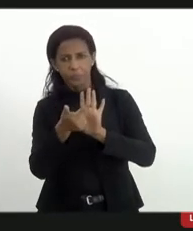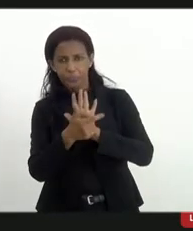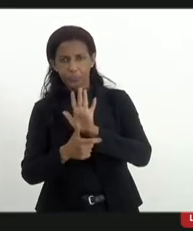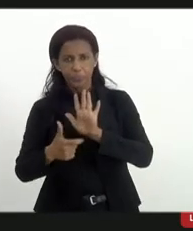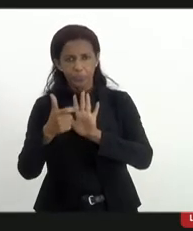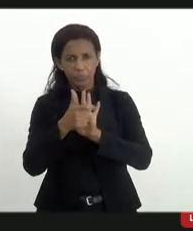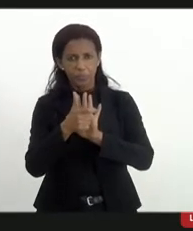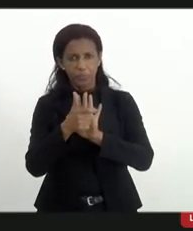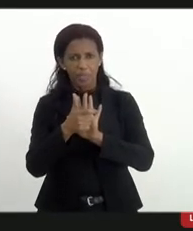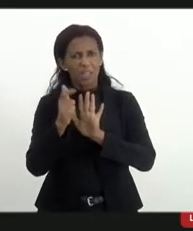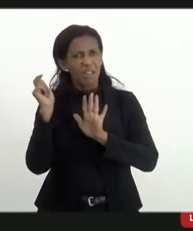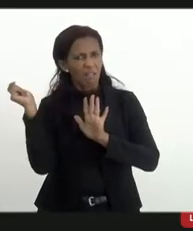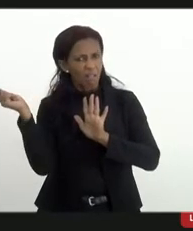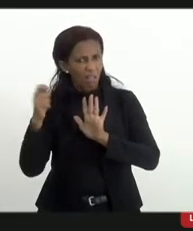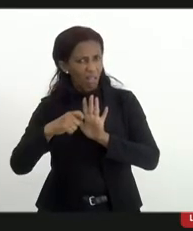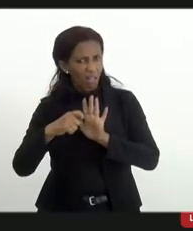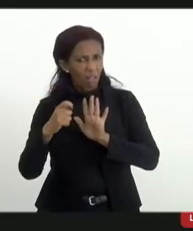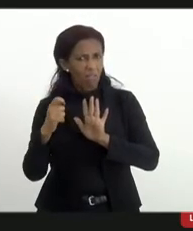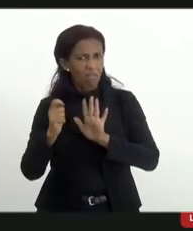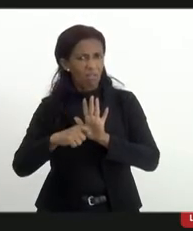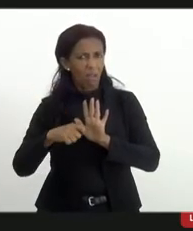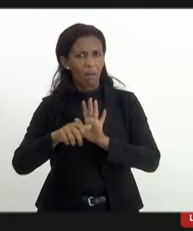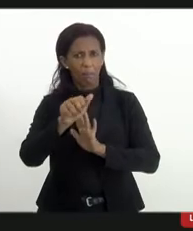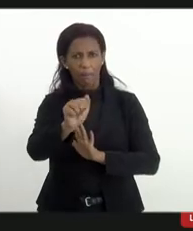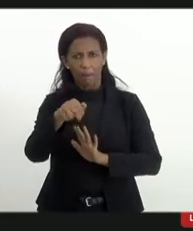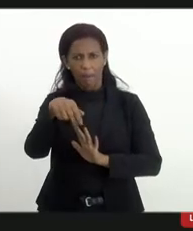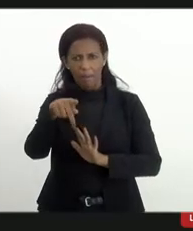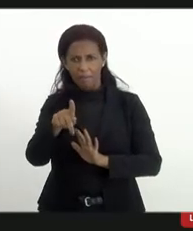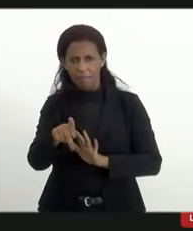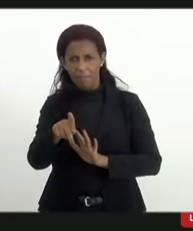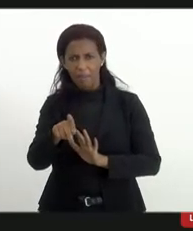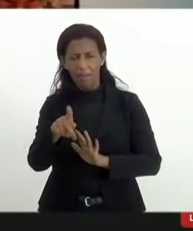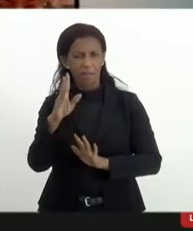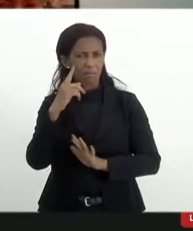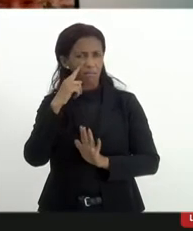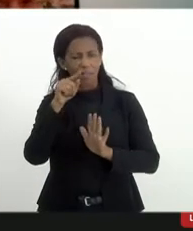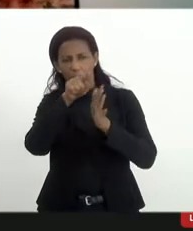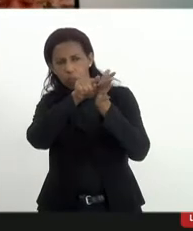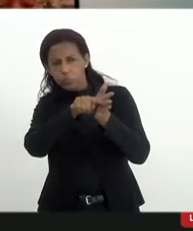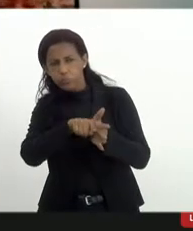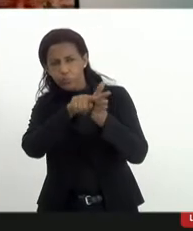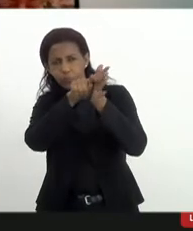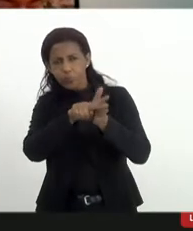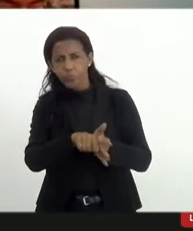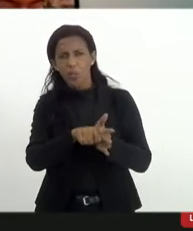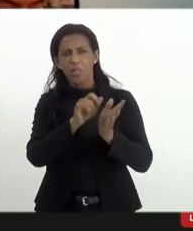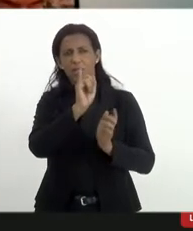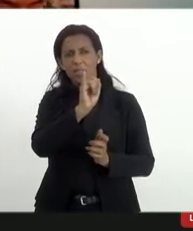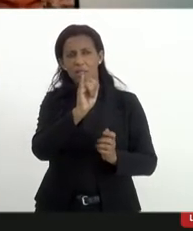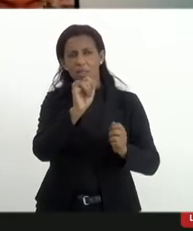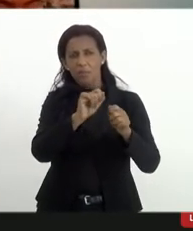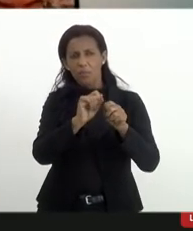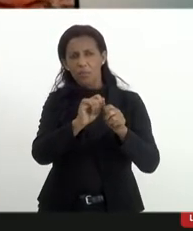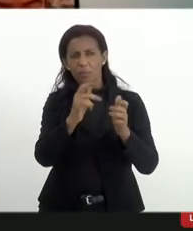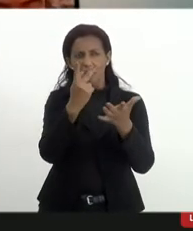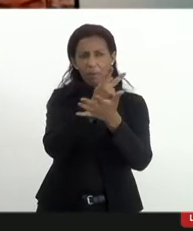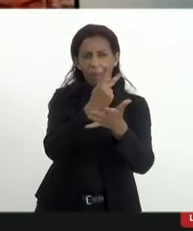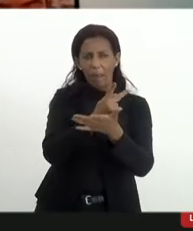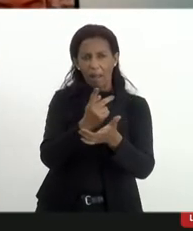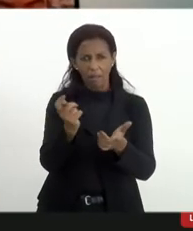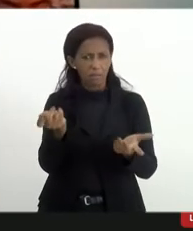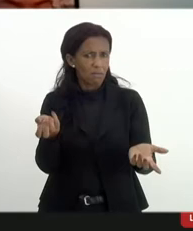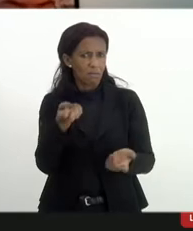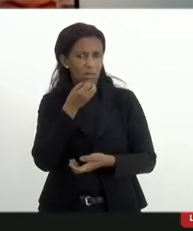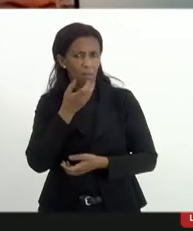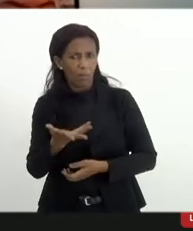ele é suficiente para a ANP analisar as deduções. Se uma determinada dedução foi feita de forma indevida, ela é